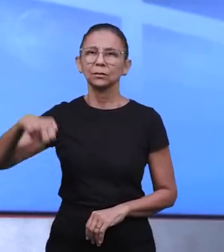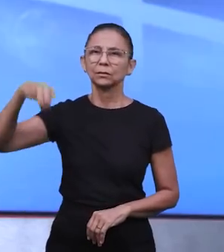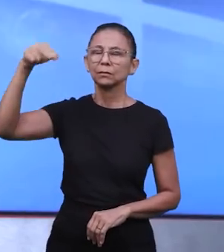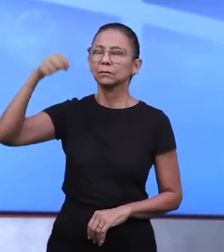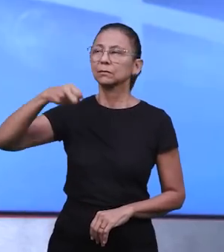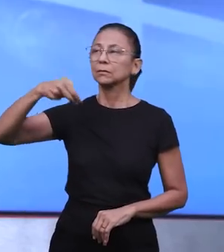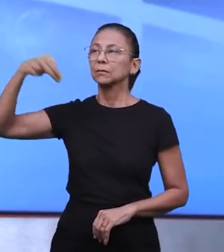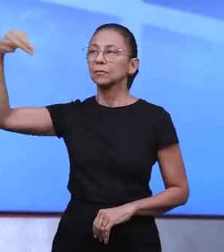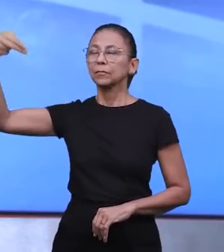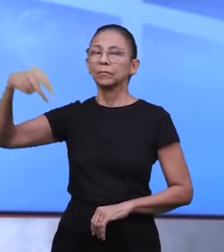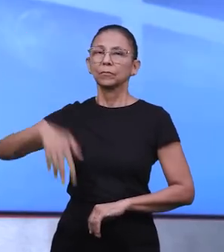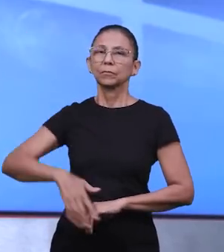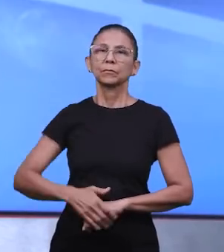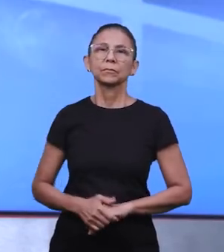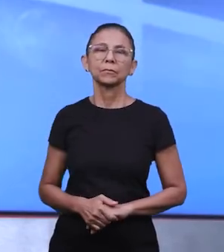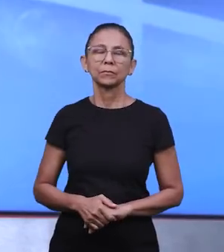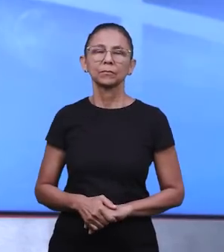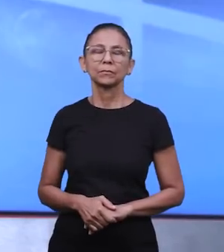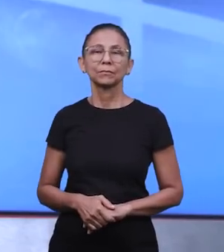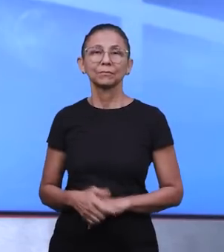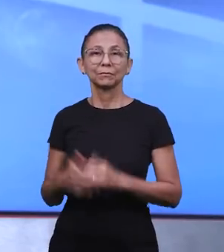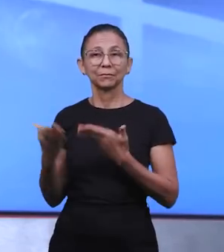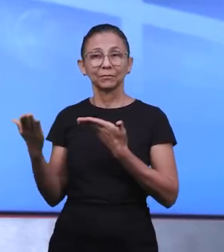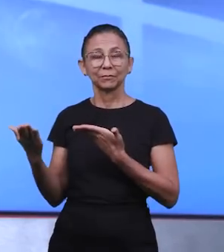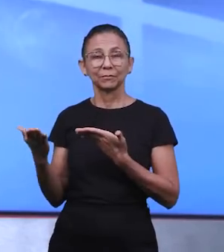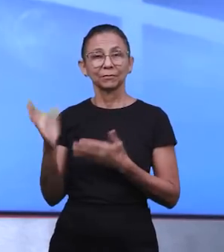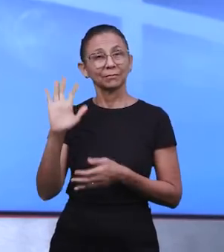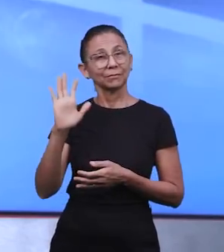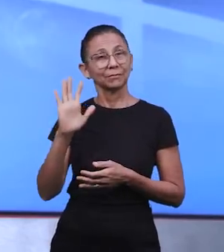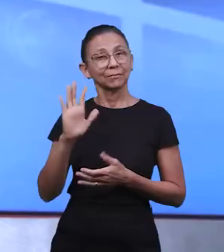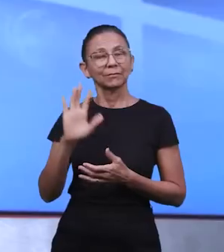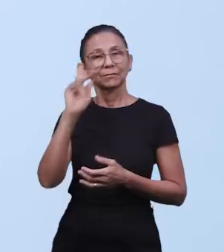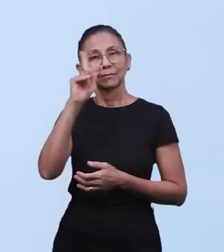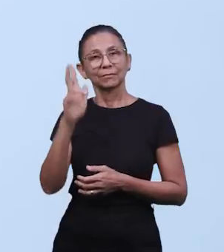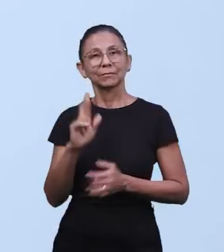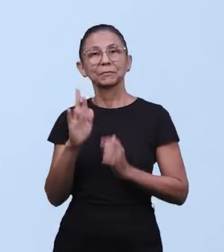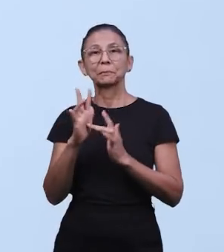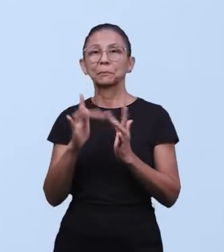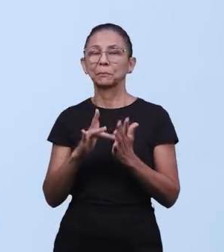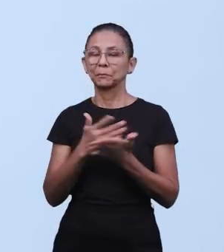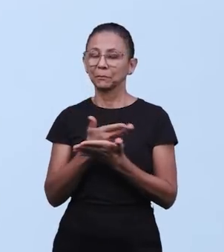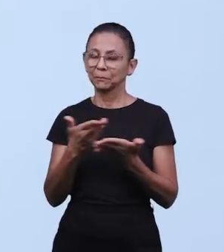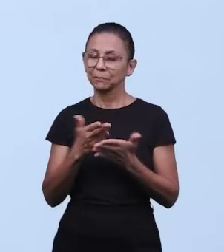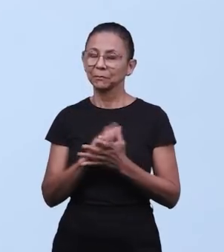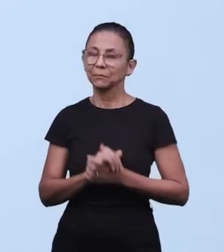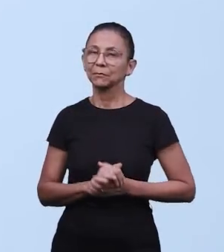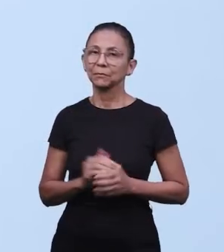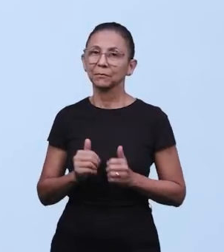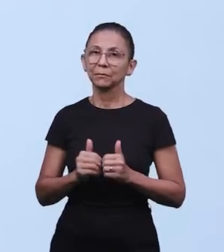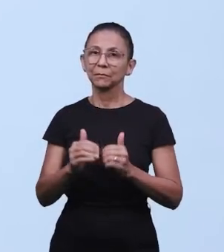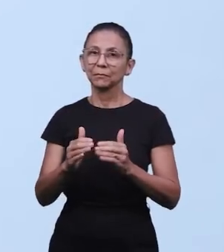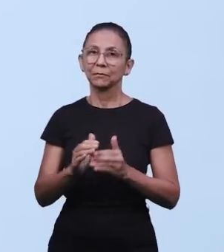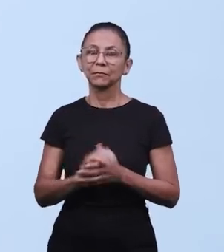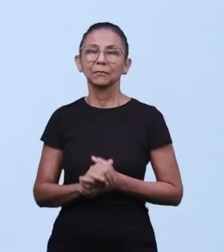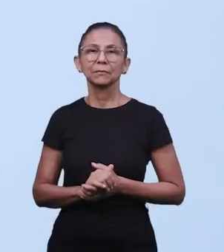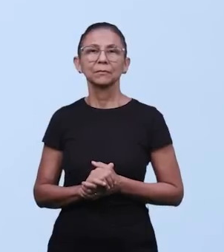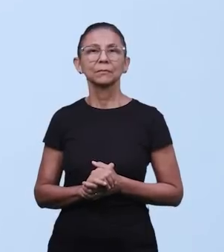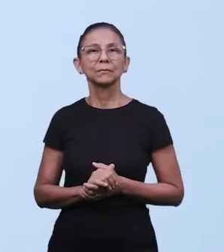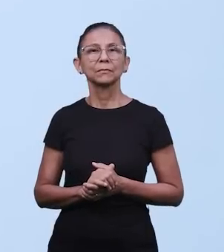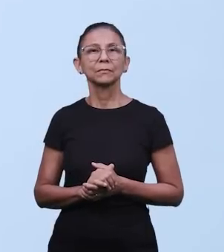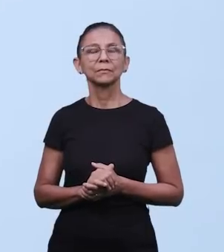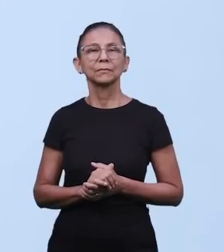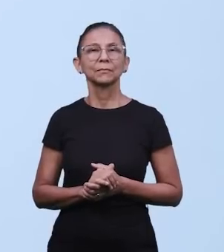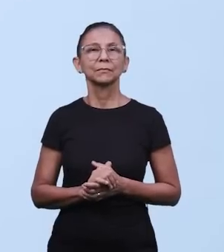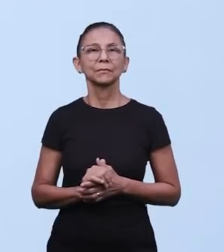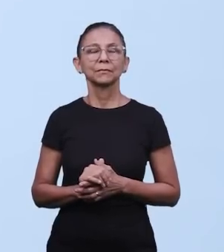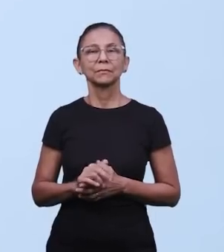o norte e o nordeste do país, com o nosso companheiro, nosso irmão Warner Filho. Olá, queridos irmãos, a paz do Senhor Jesus a todos. Vamos